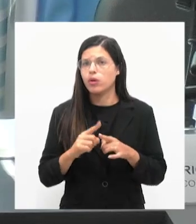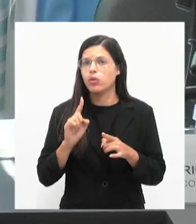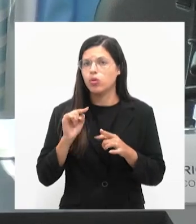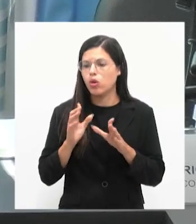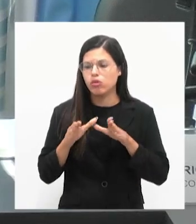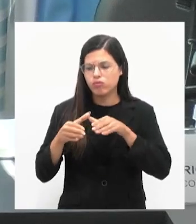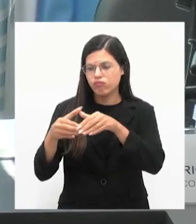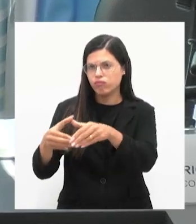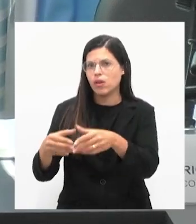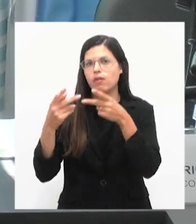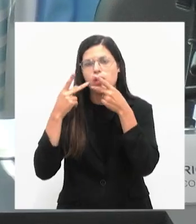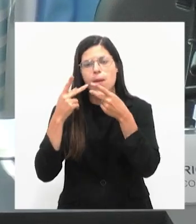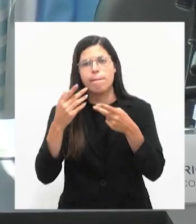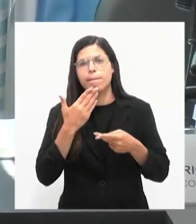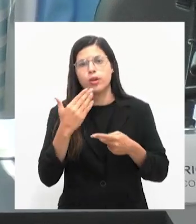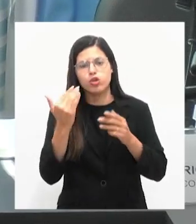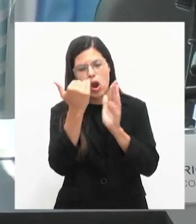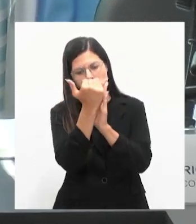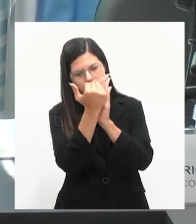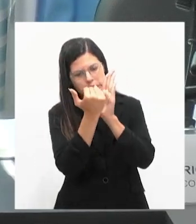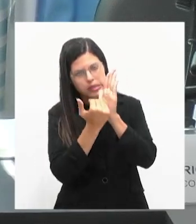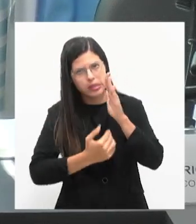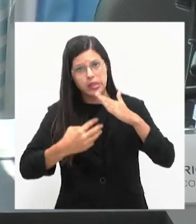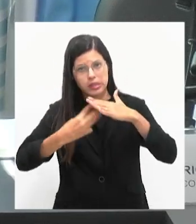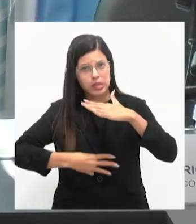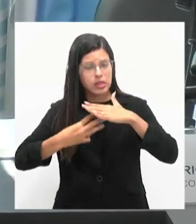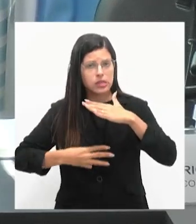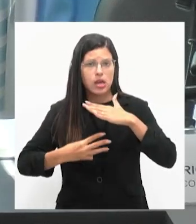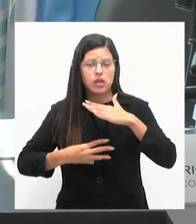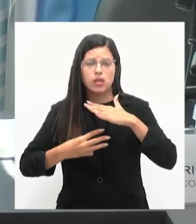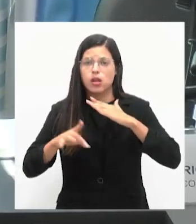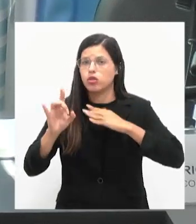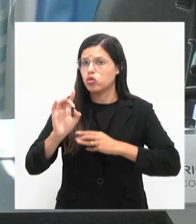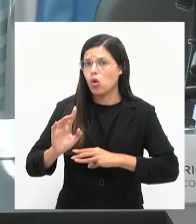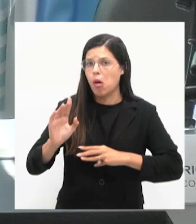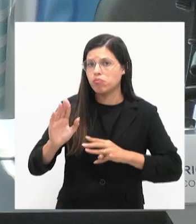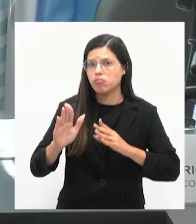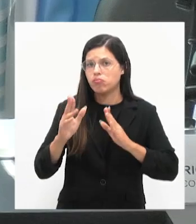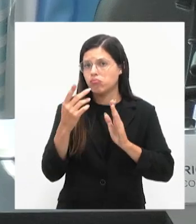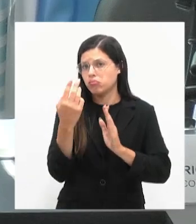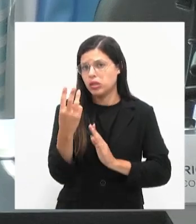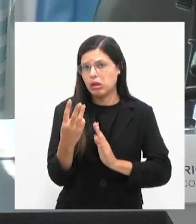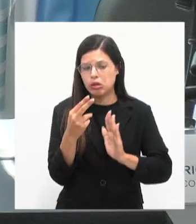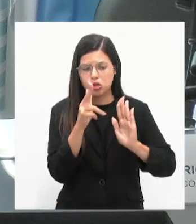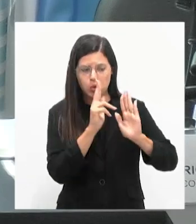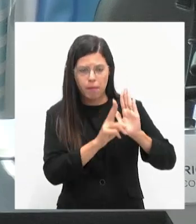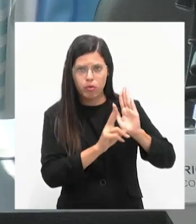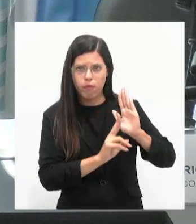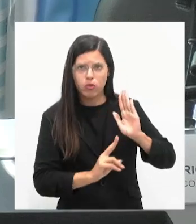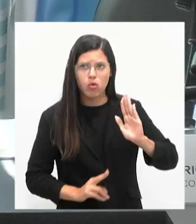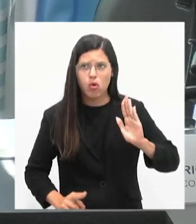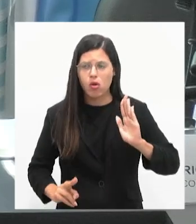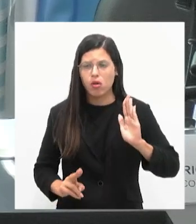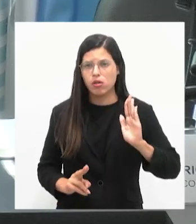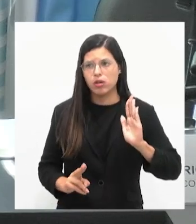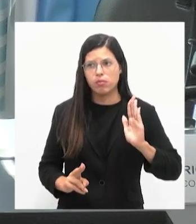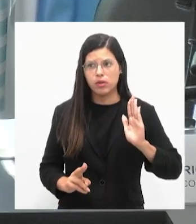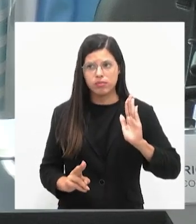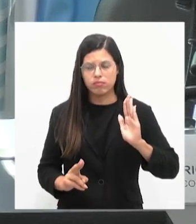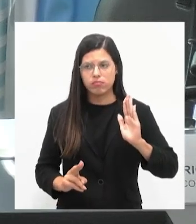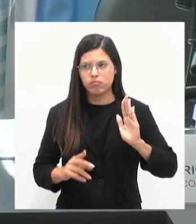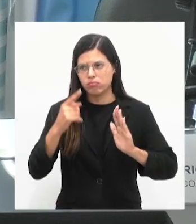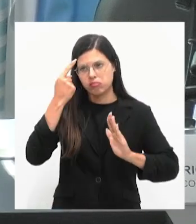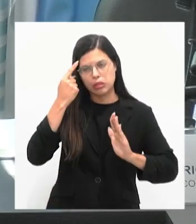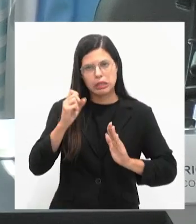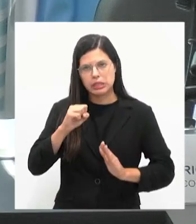pedimos a lista de todas as terceirizadas, eles só nos deram essas 3. Quiçá se tem outras que a gente não sabe, né?